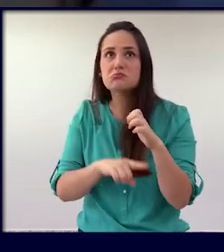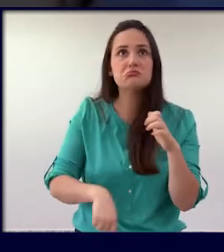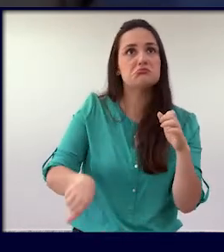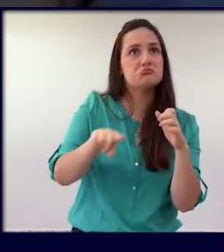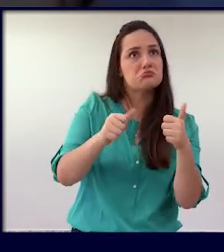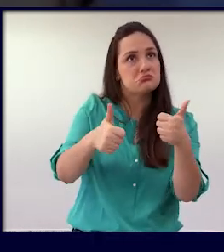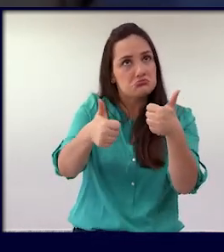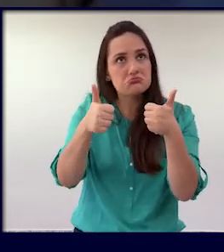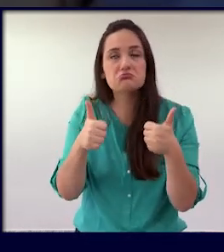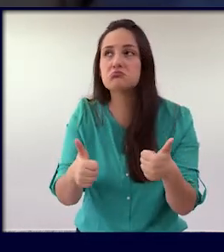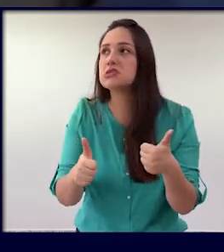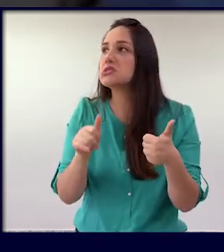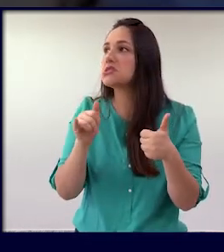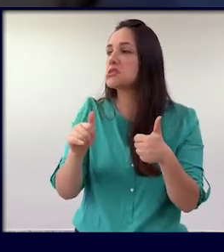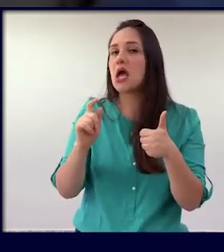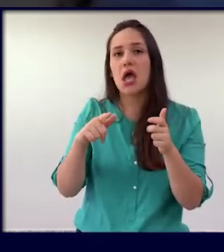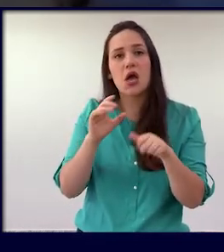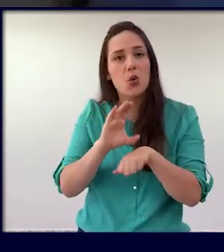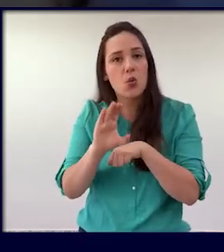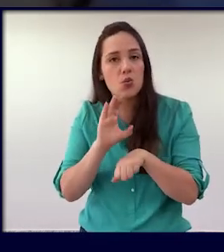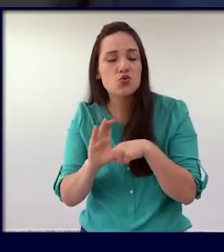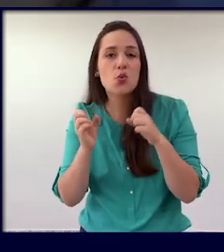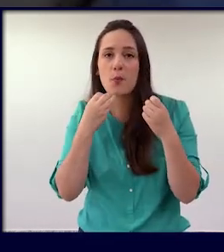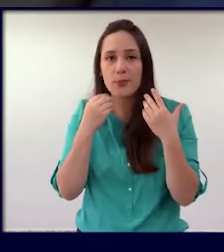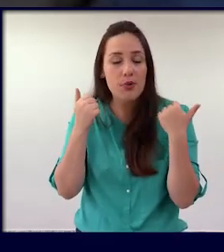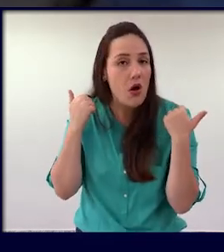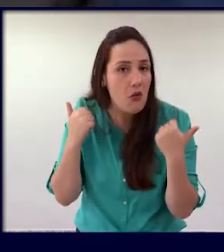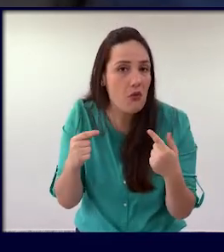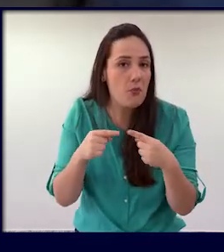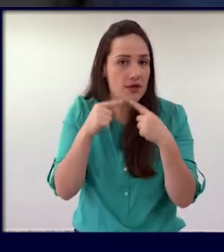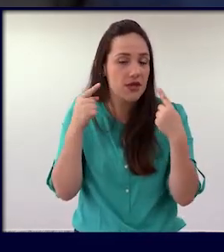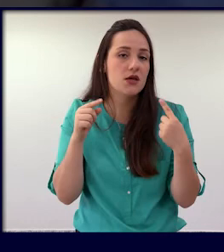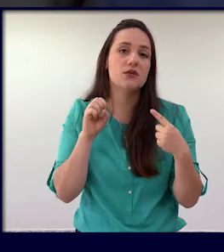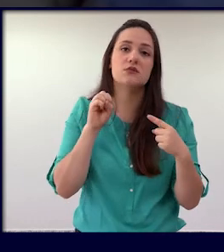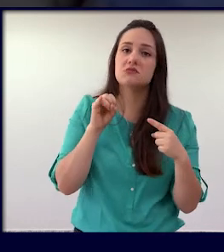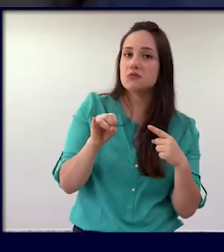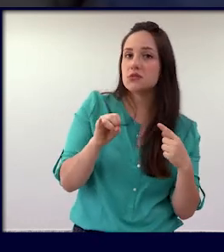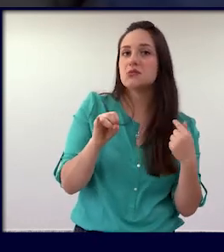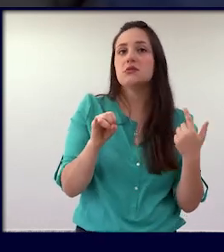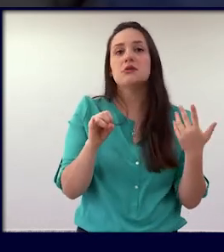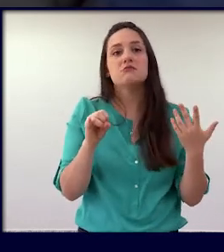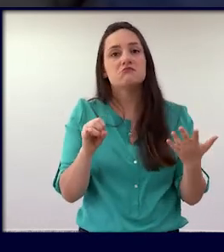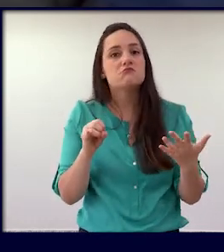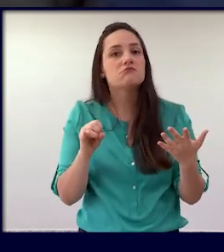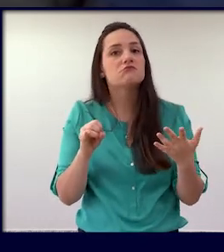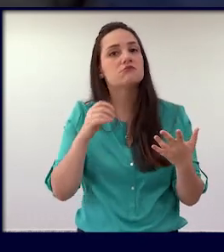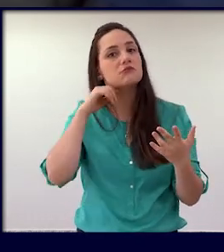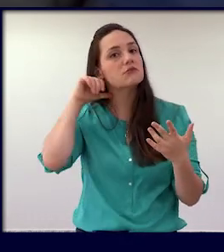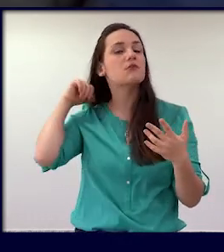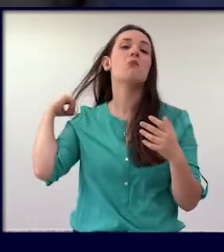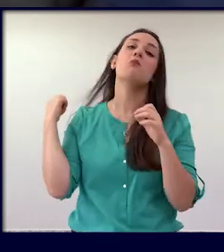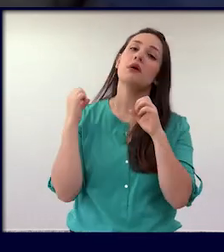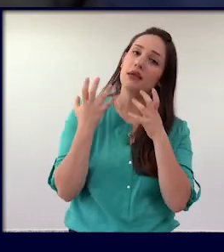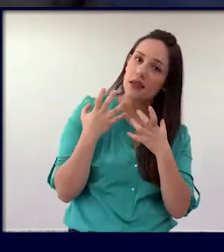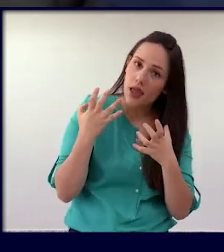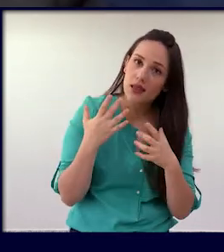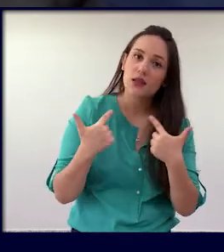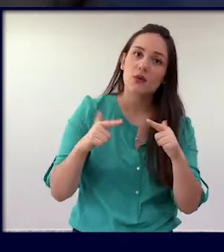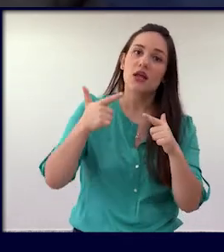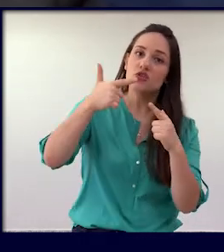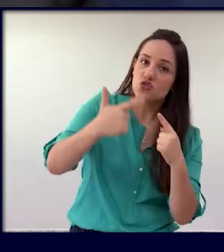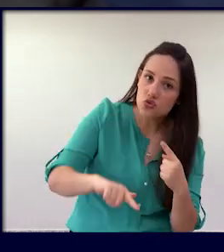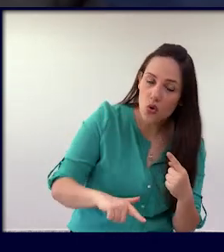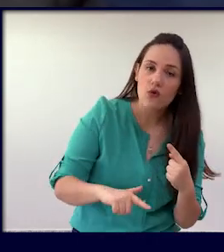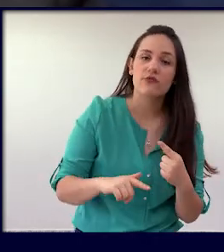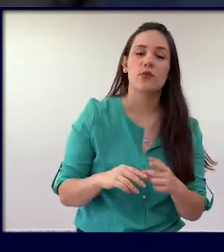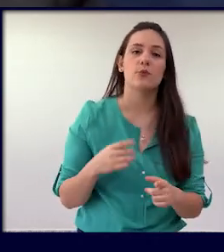se a estrutura que foi montada foi adequada, se a capacitação que ele recebeu foi adequada, se ele está